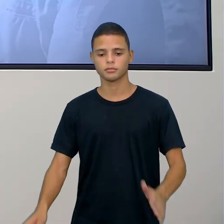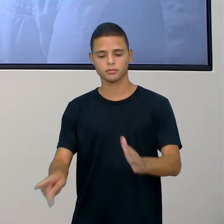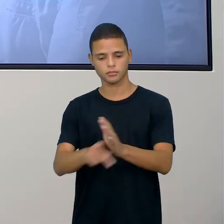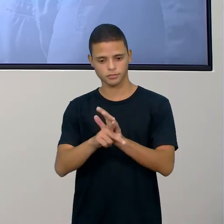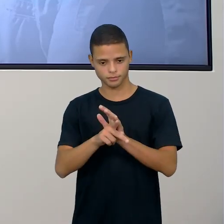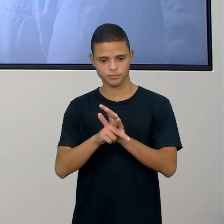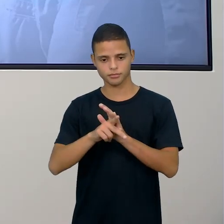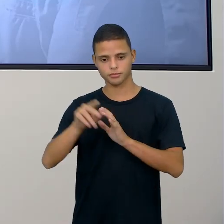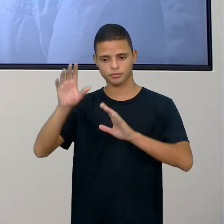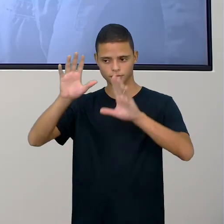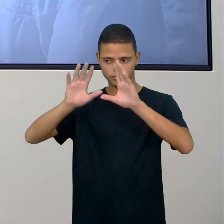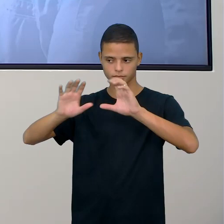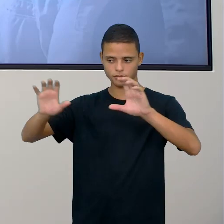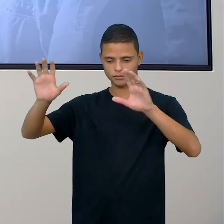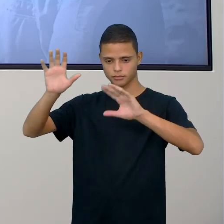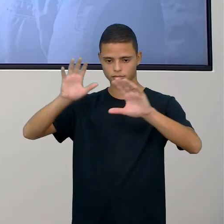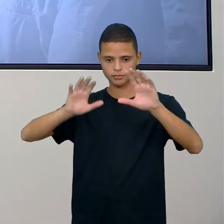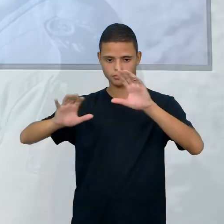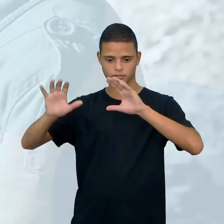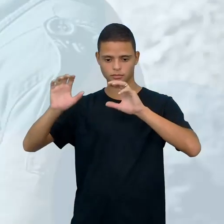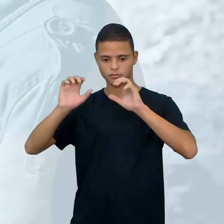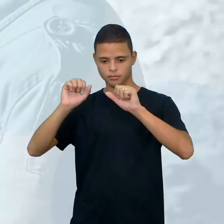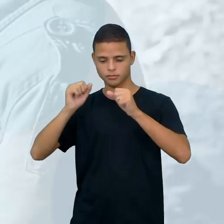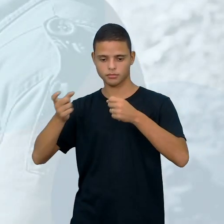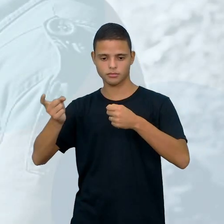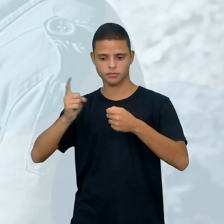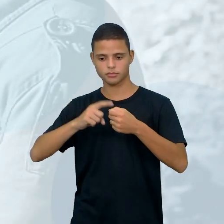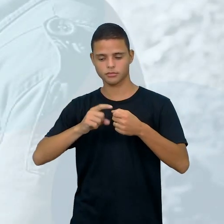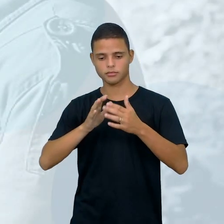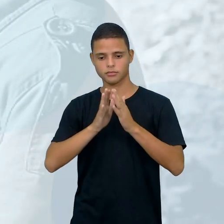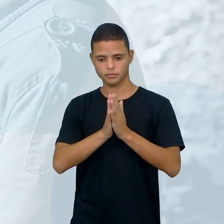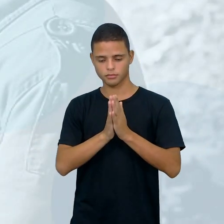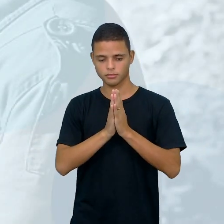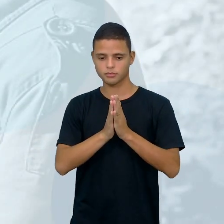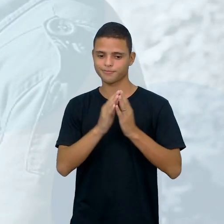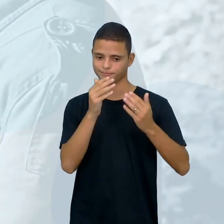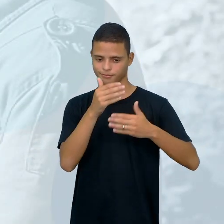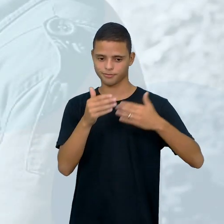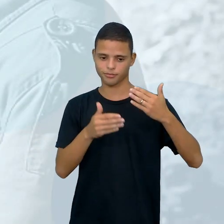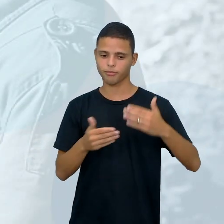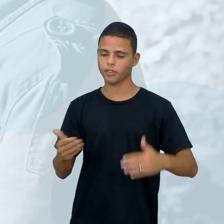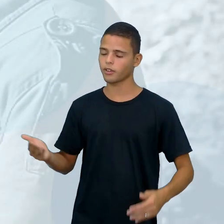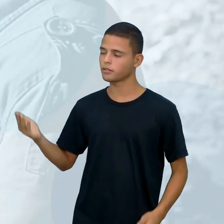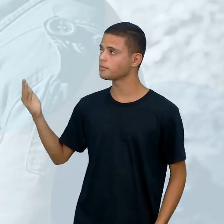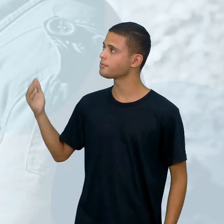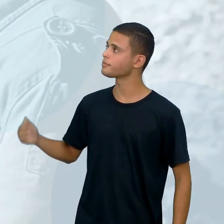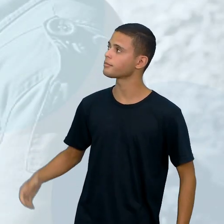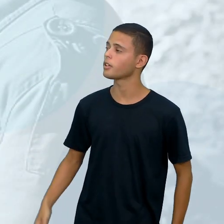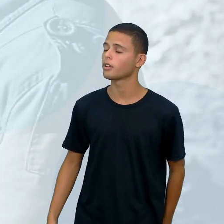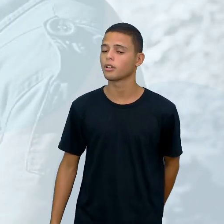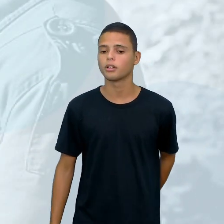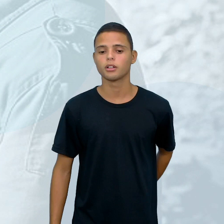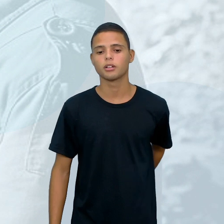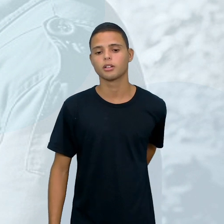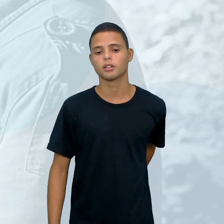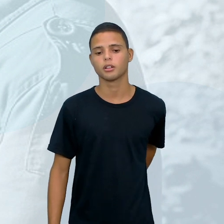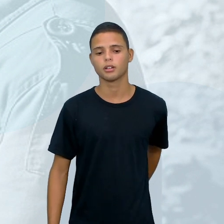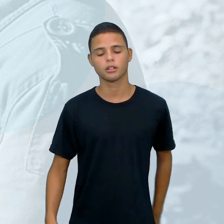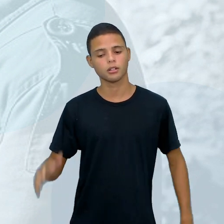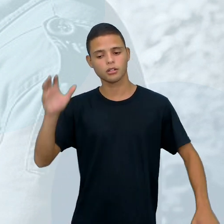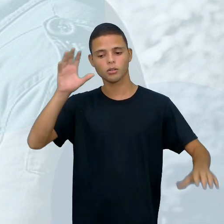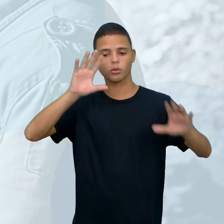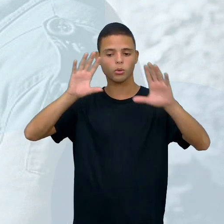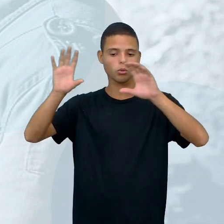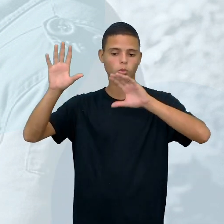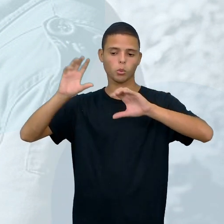e ambiental. Pode voltar também, por favor, para o slide. Olha só, essa questão climática,